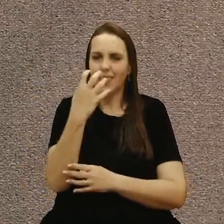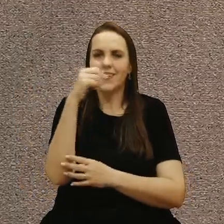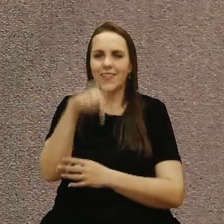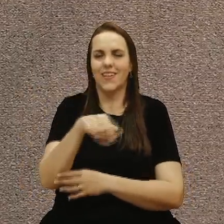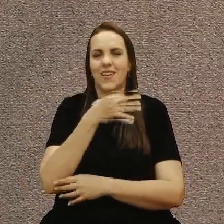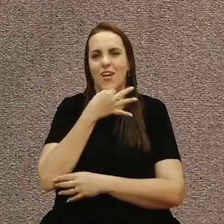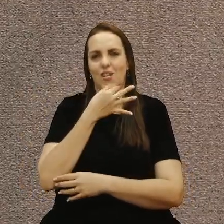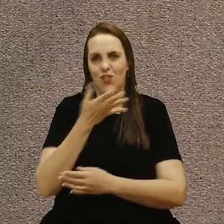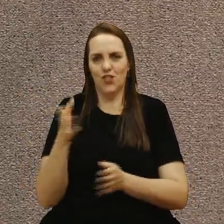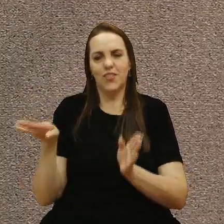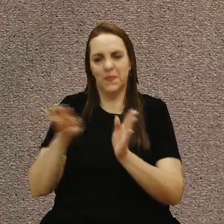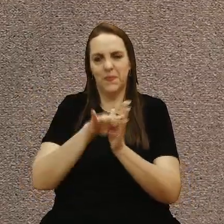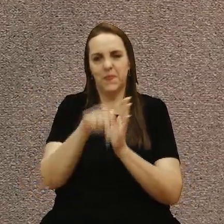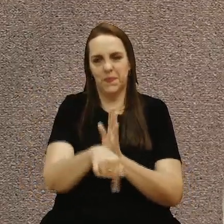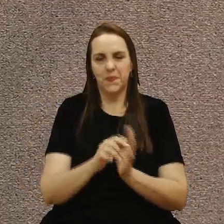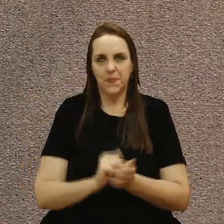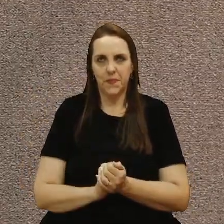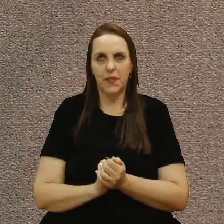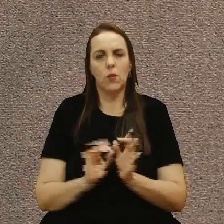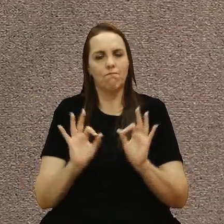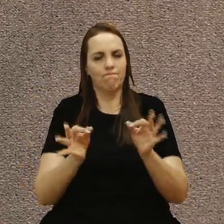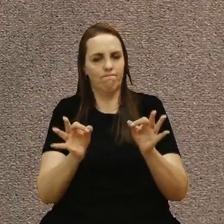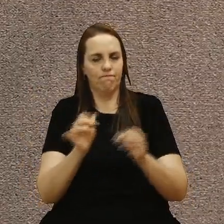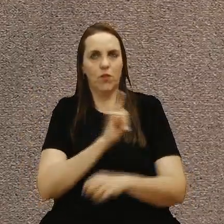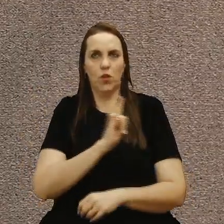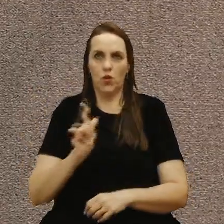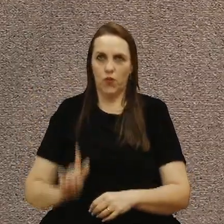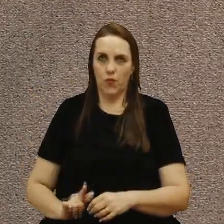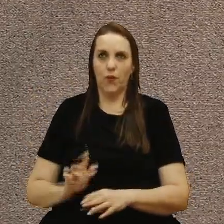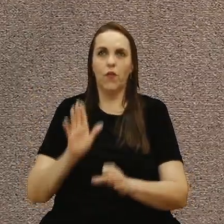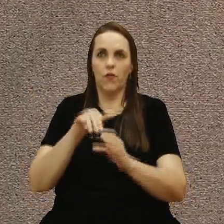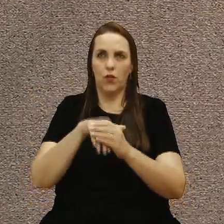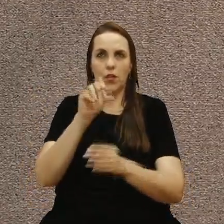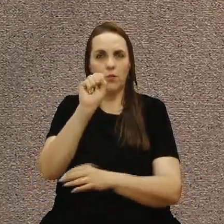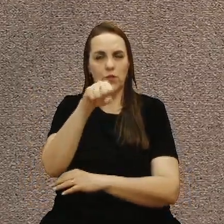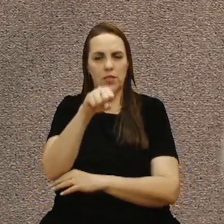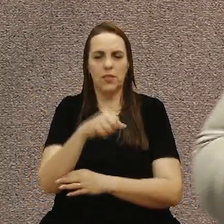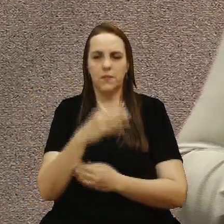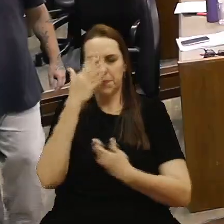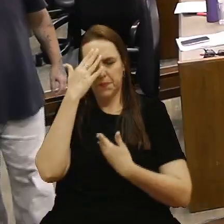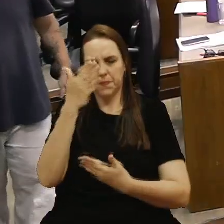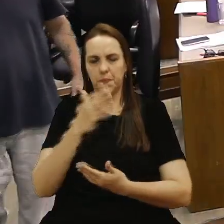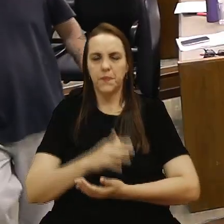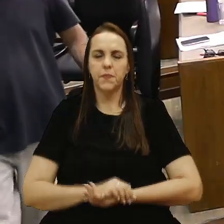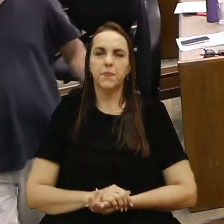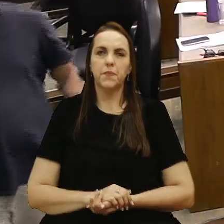Sul. Então, um grande acerto do governo e certamente votaremos favorável. Obrigado.